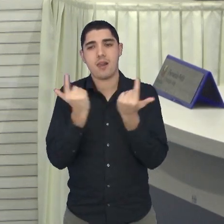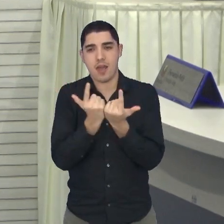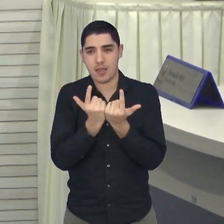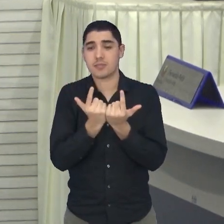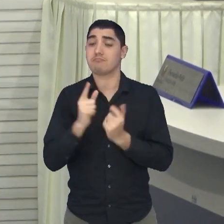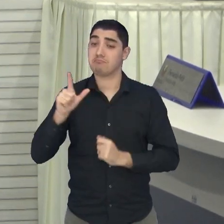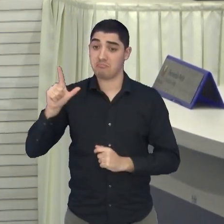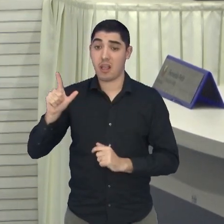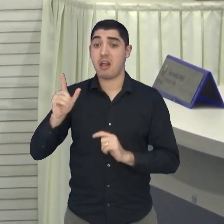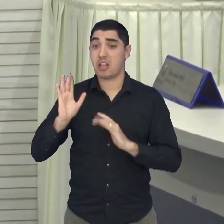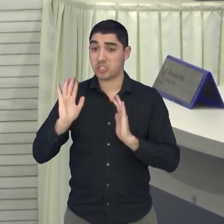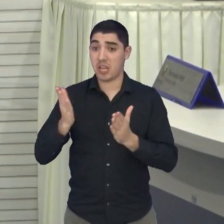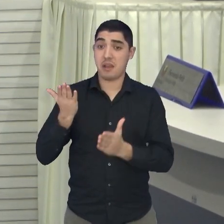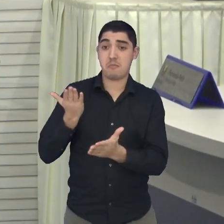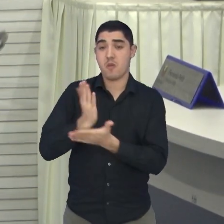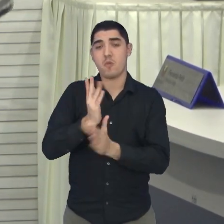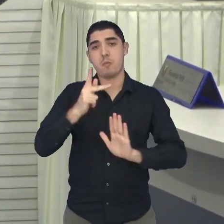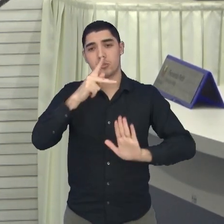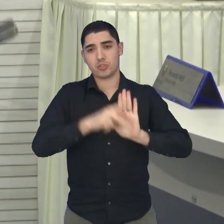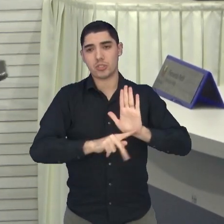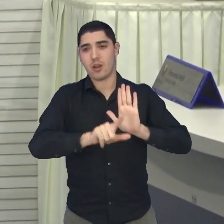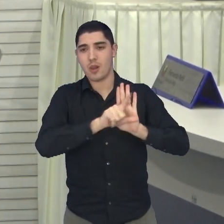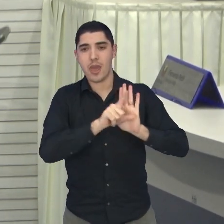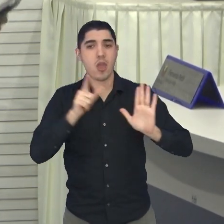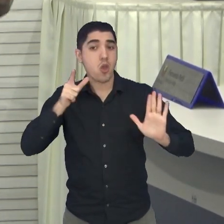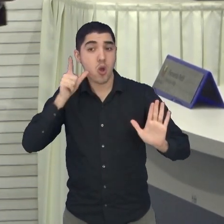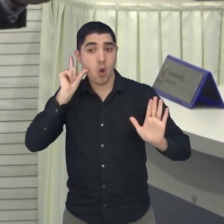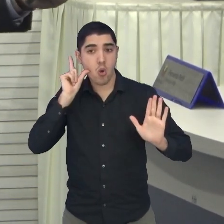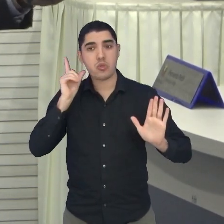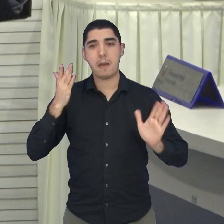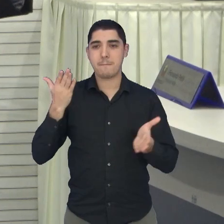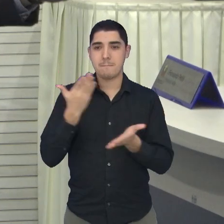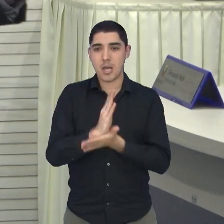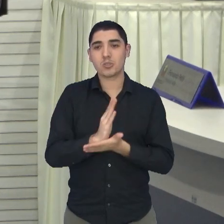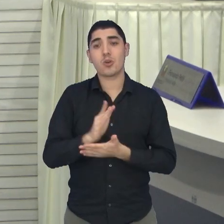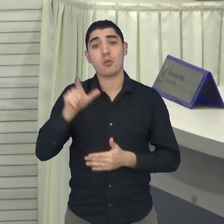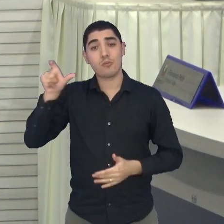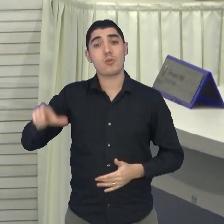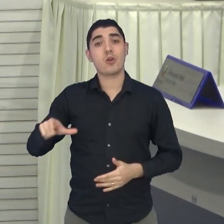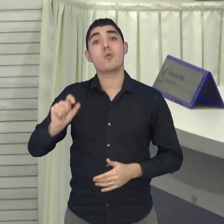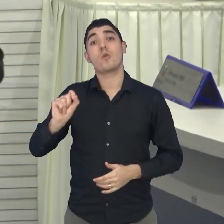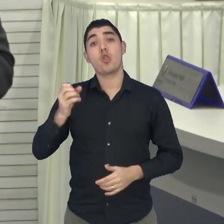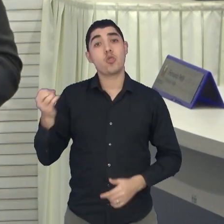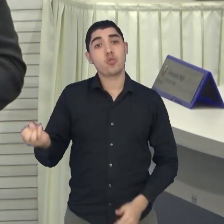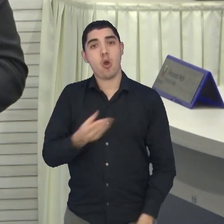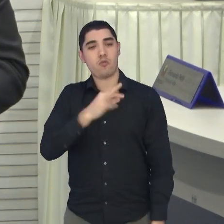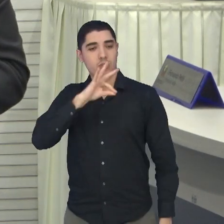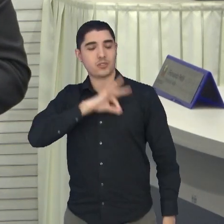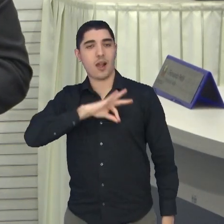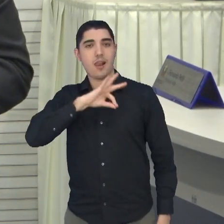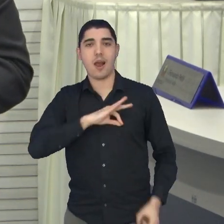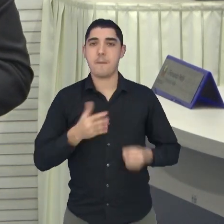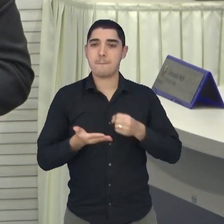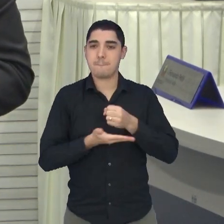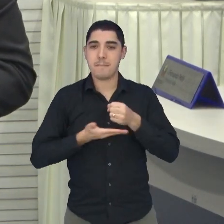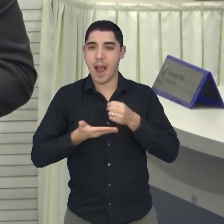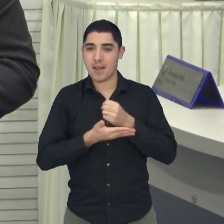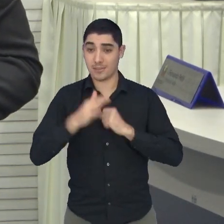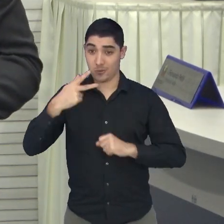pela aprovação do projeto de lei na data de ontem do novo salário mínimo, né,